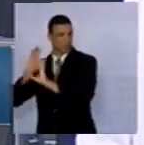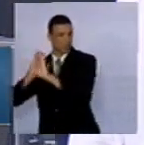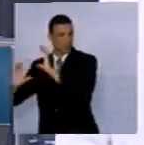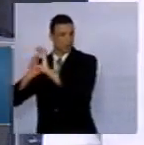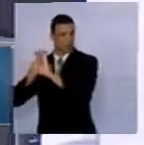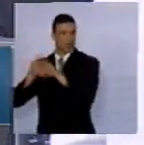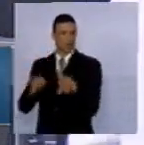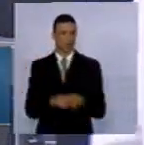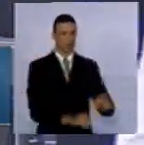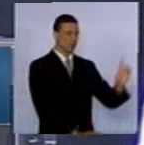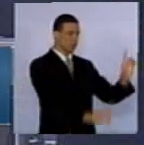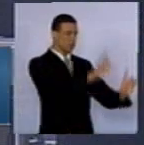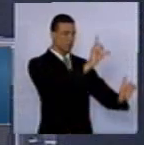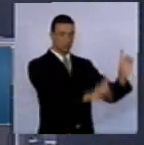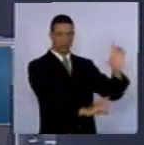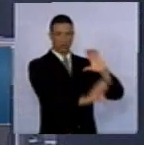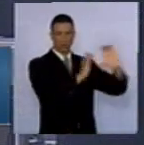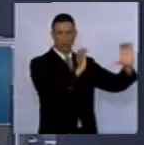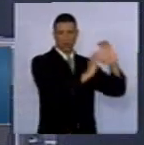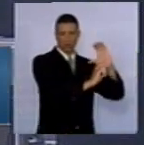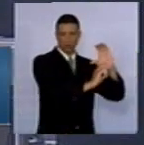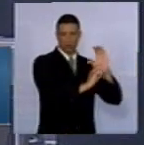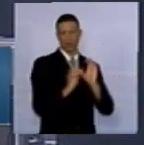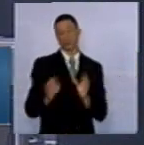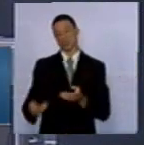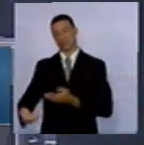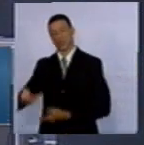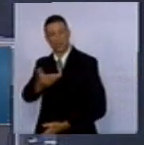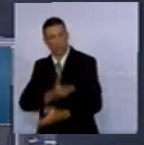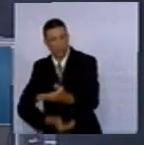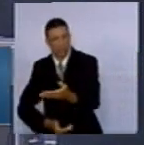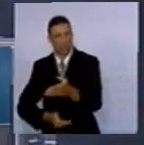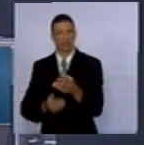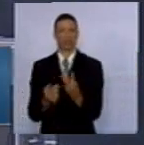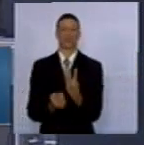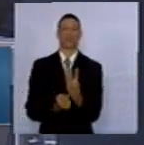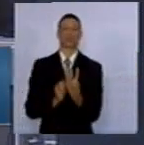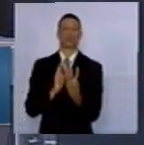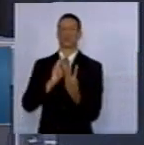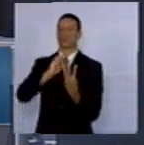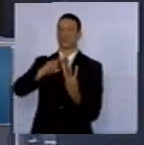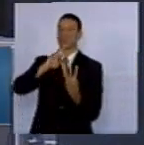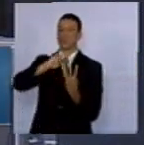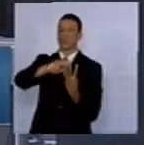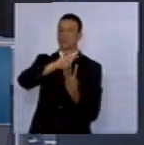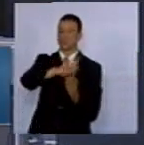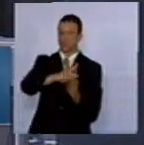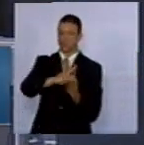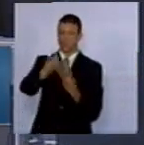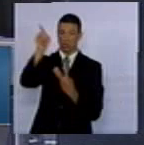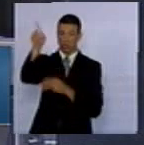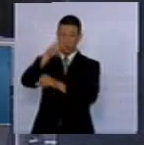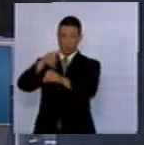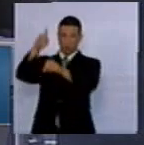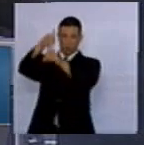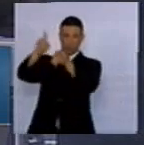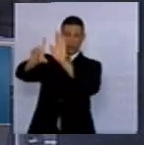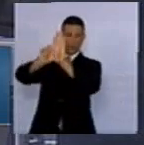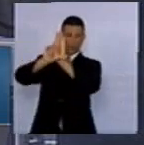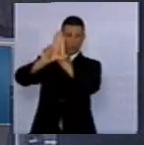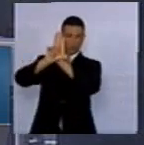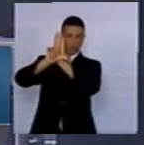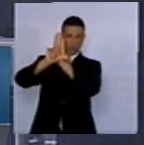televisão e a distinção entre quem transporta e a legislação de vários países da maioria dos